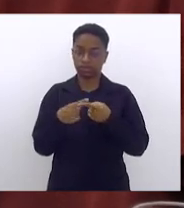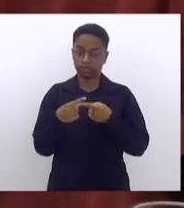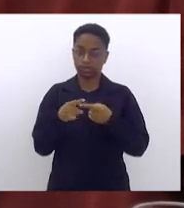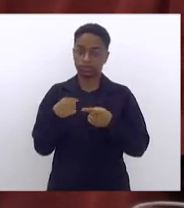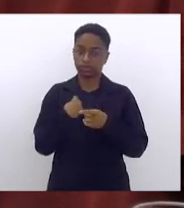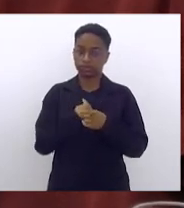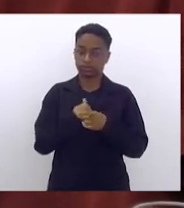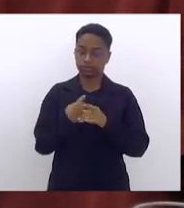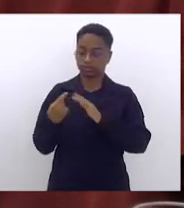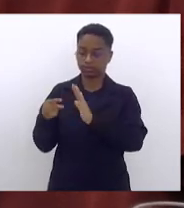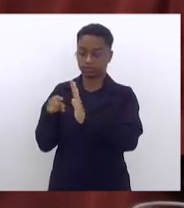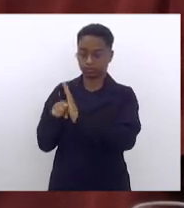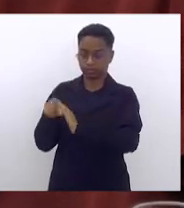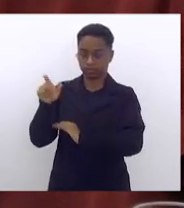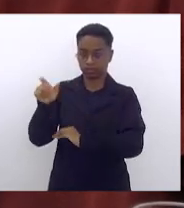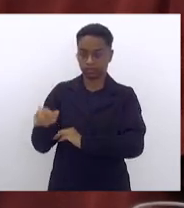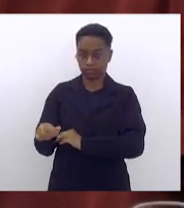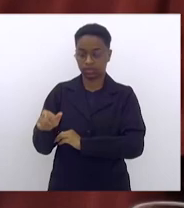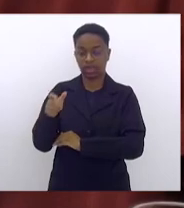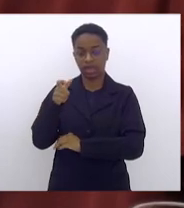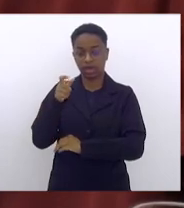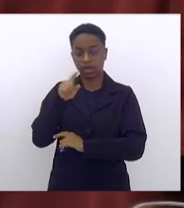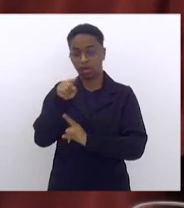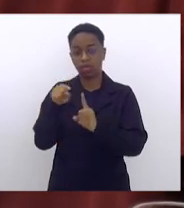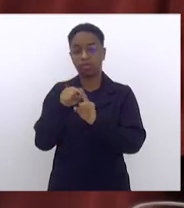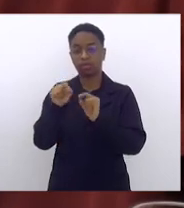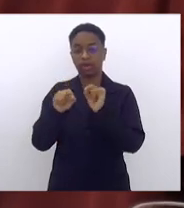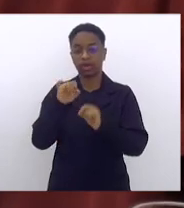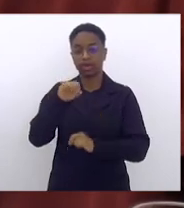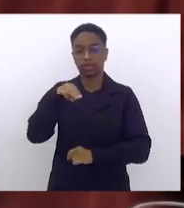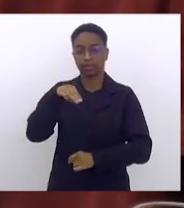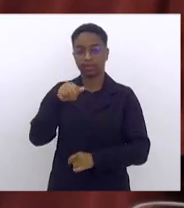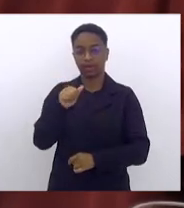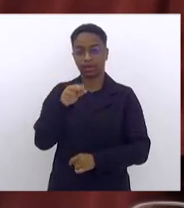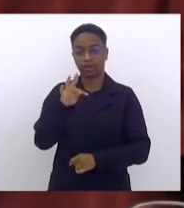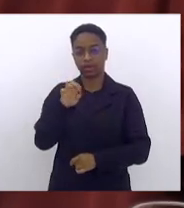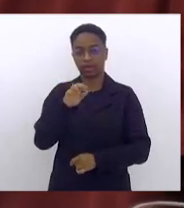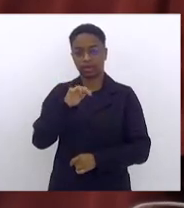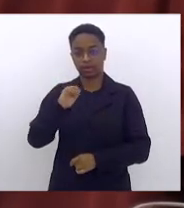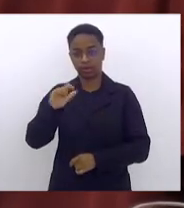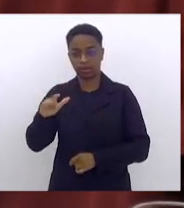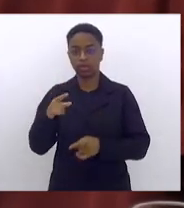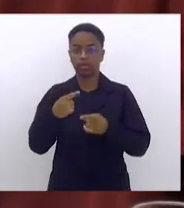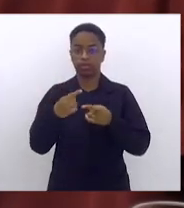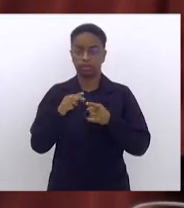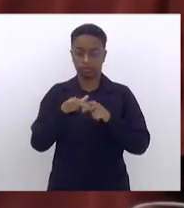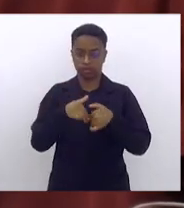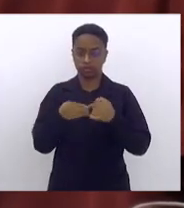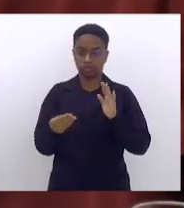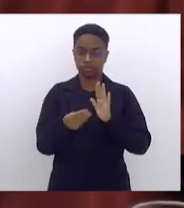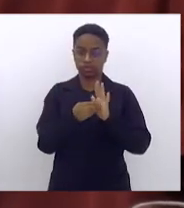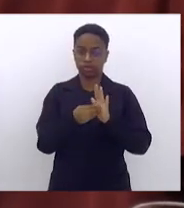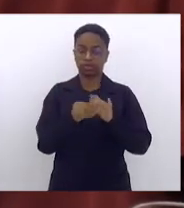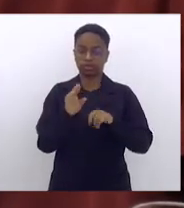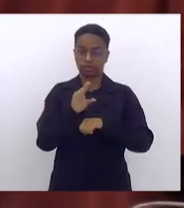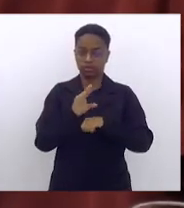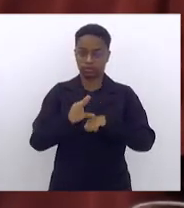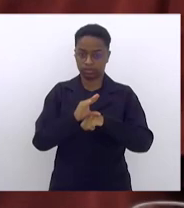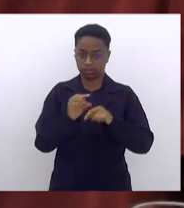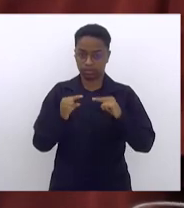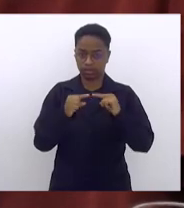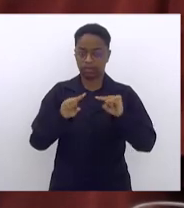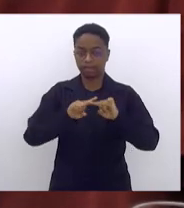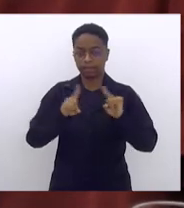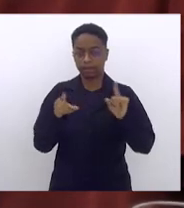a autora. Perfeito. A intenção dela é patrimônio imaterial. Imaterial. E por isso que foi constitucionalidade com emenda, presidente.